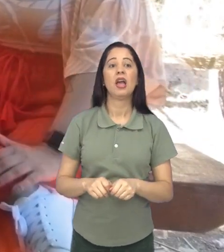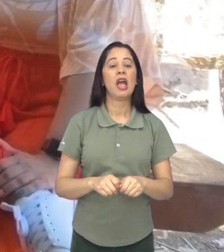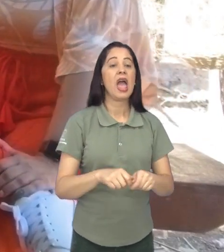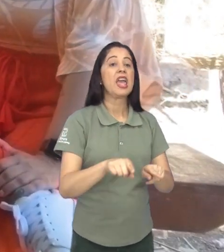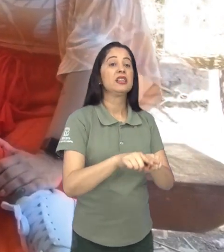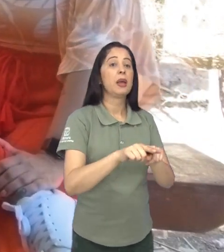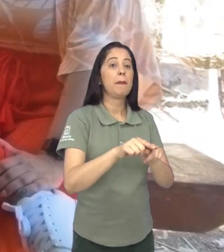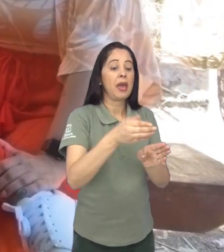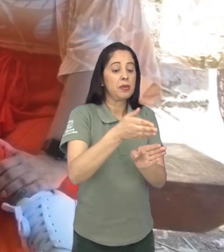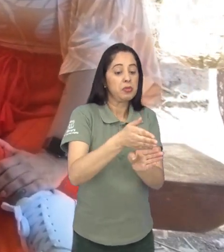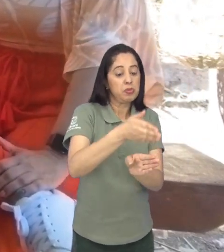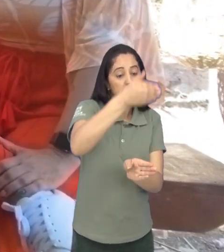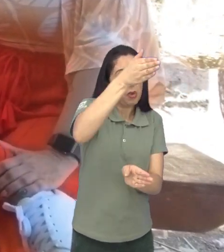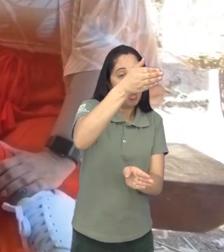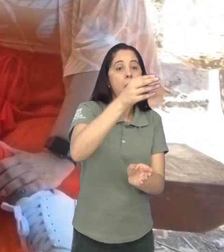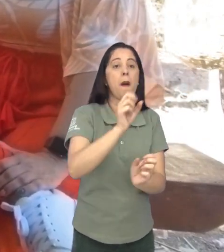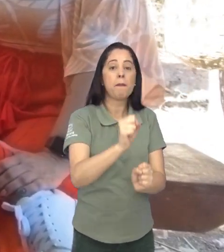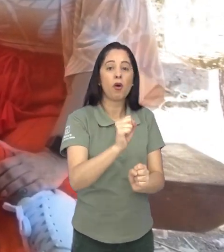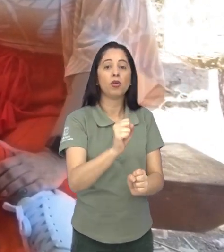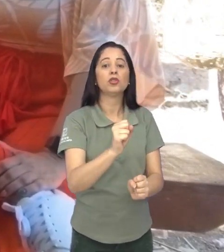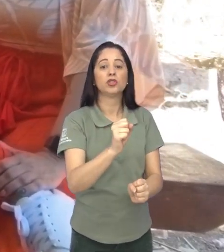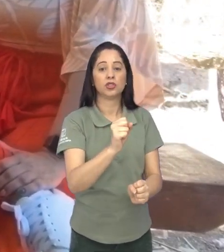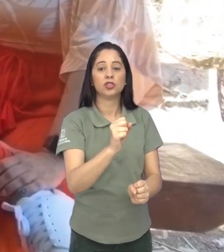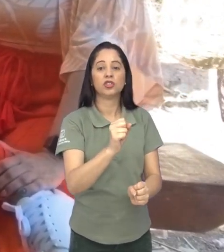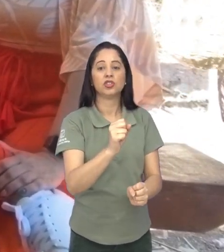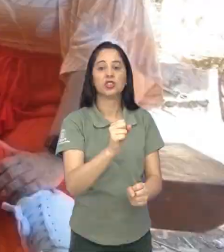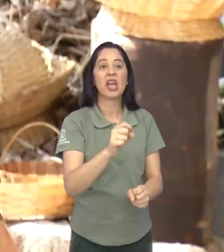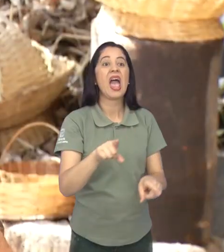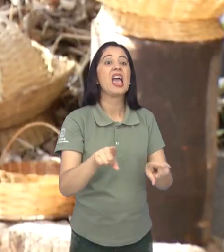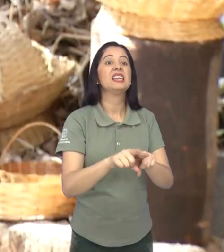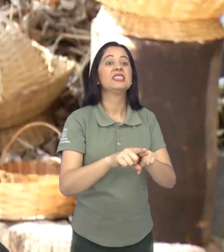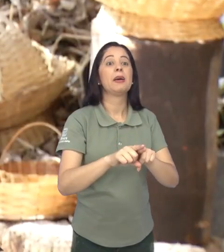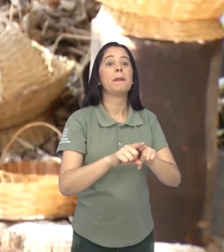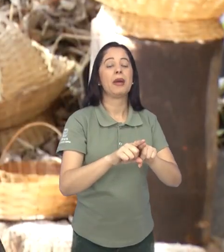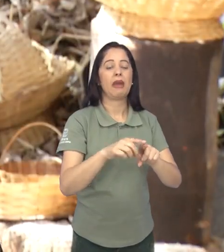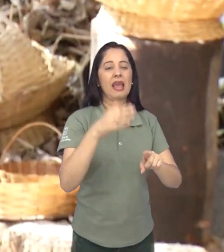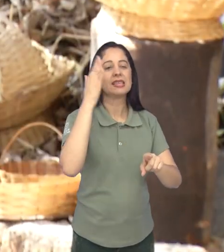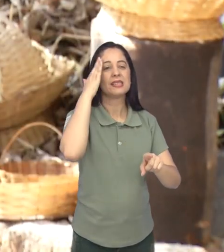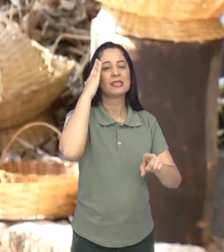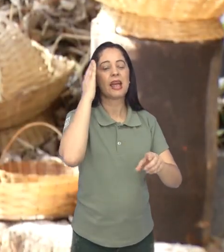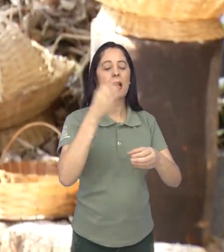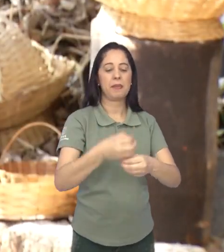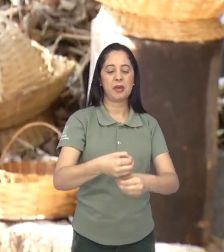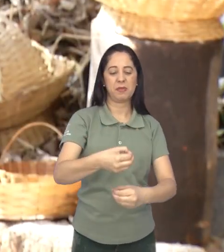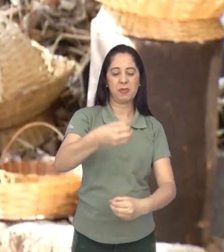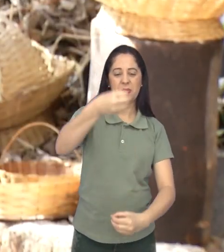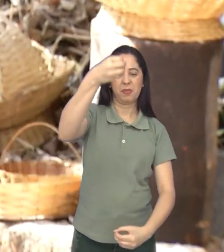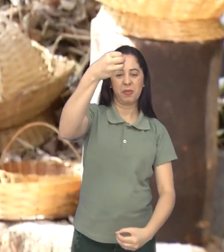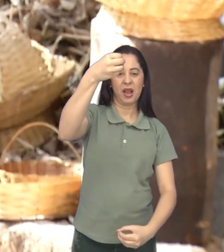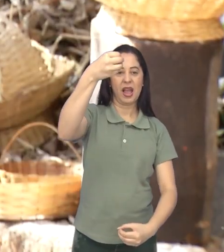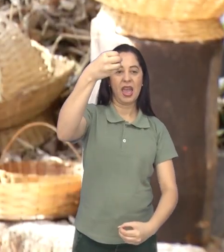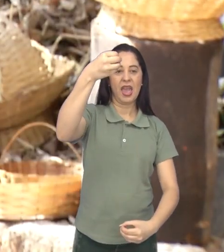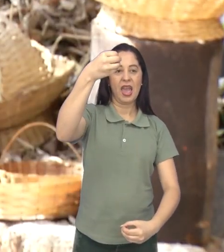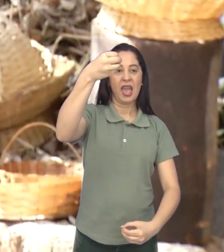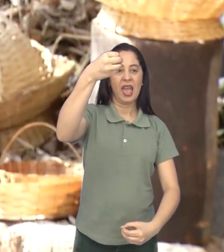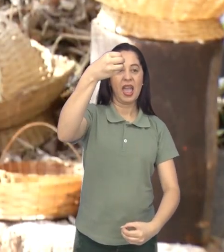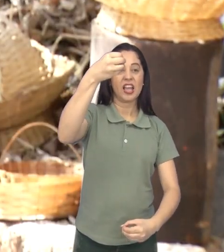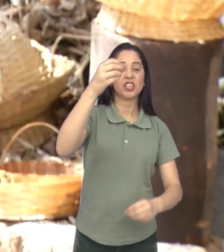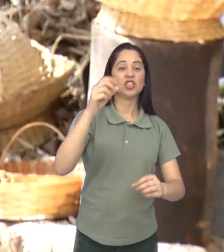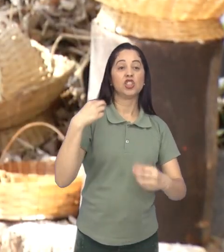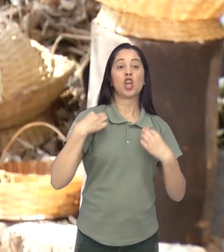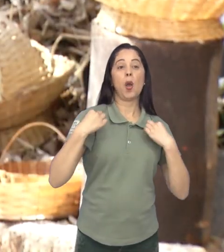tapumes, divisórias. Eu tenho projeto de arara, de roupa, para lojas, pode ser com